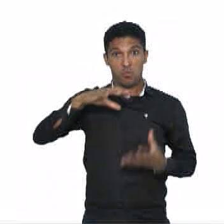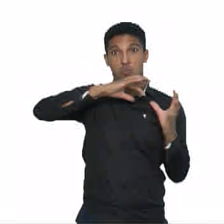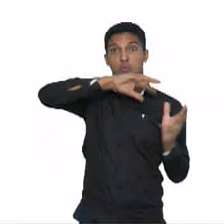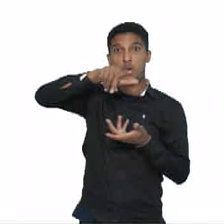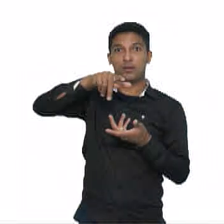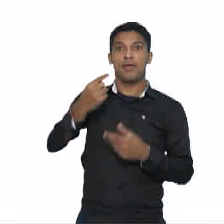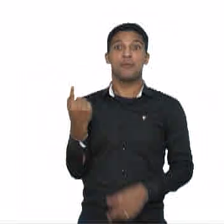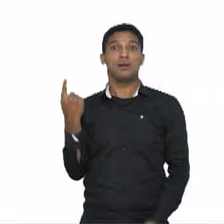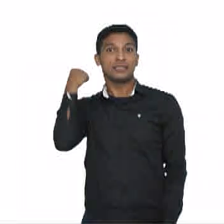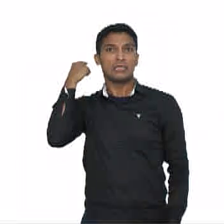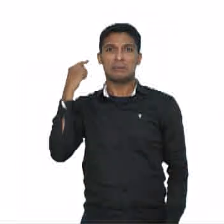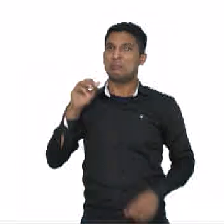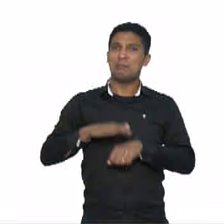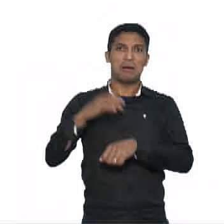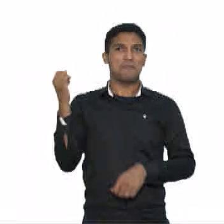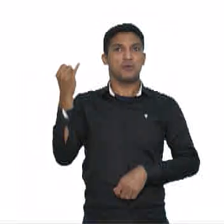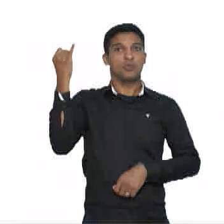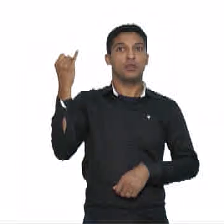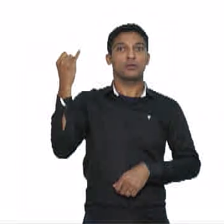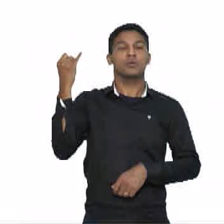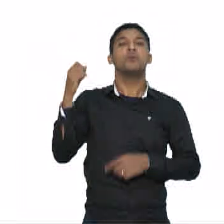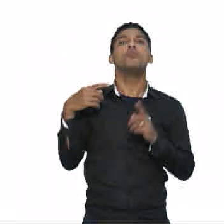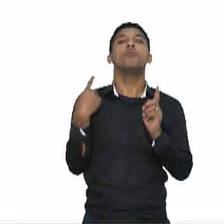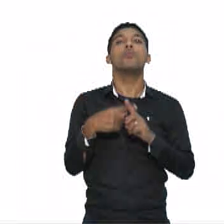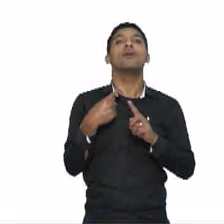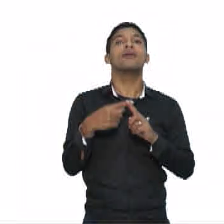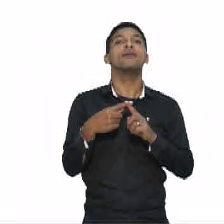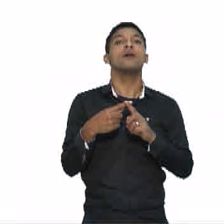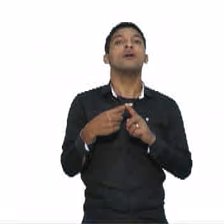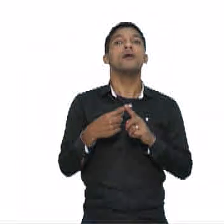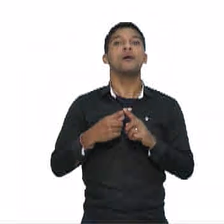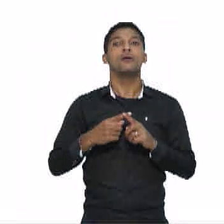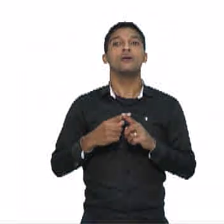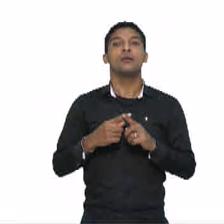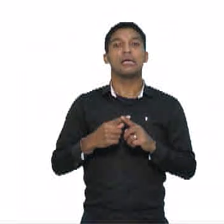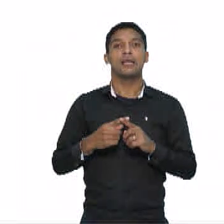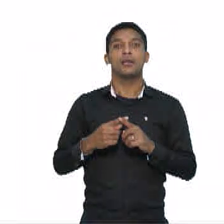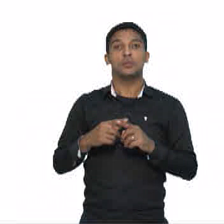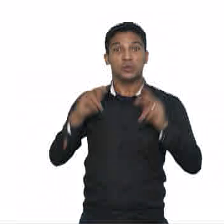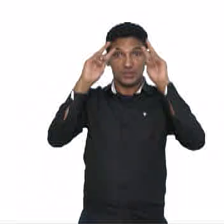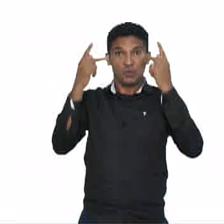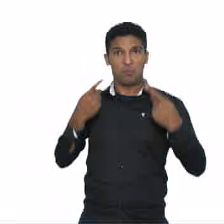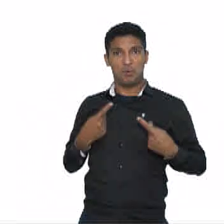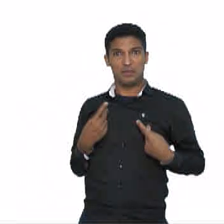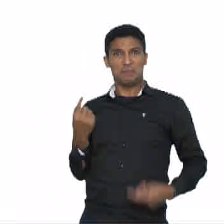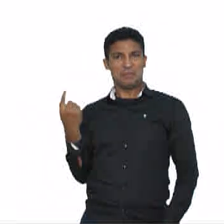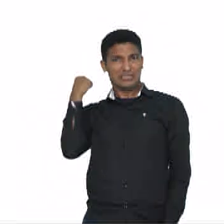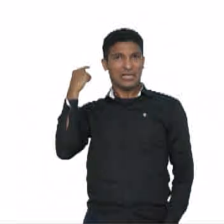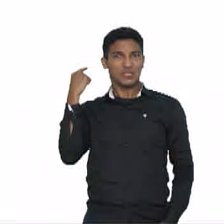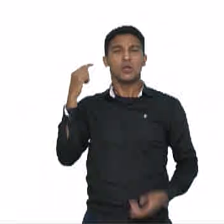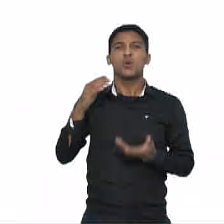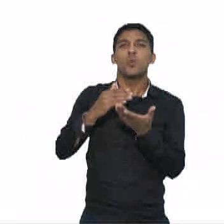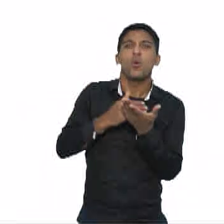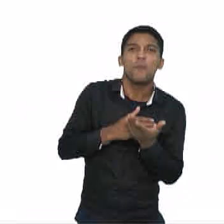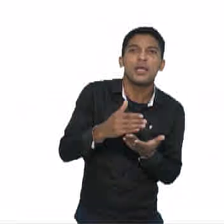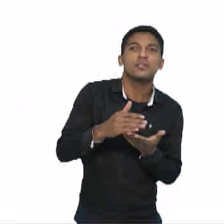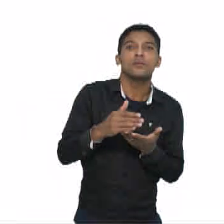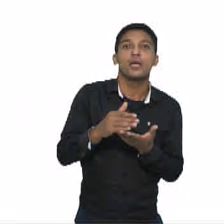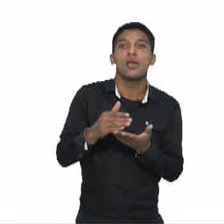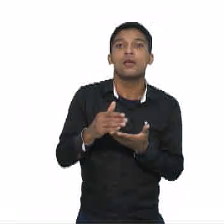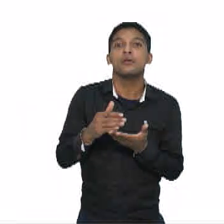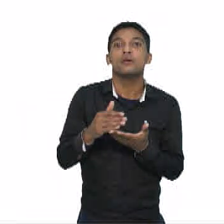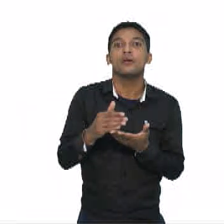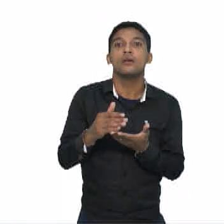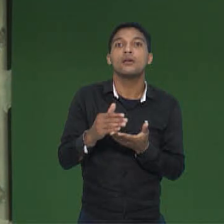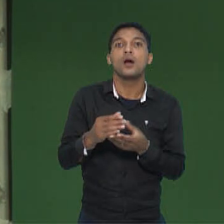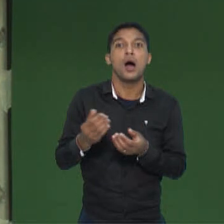a possibilidade de selecionar, posteriormente, cultivar espécies para o seu consumo. Poxa,